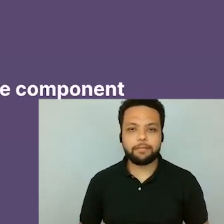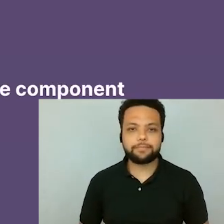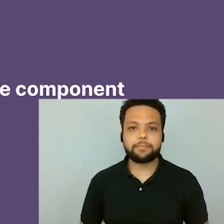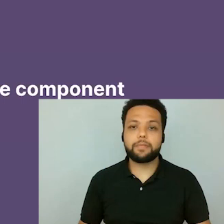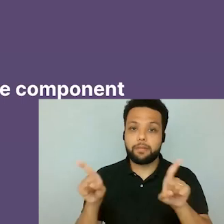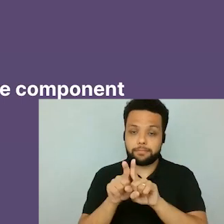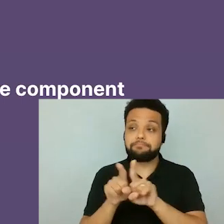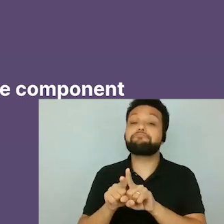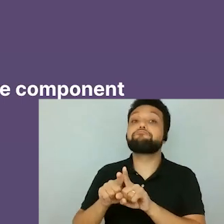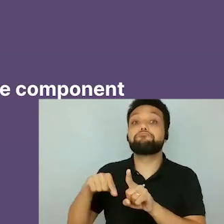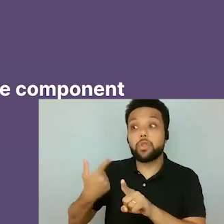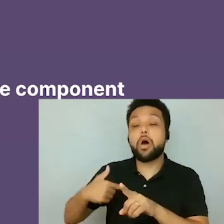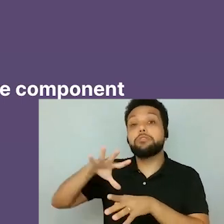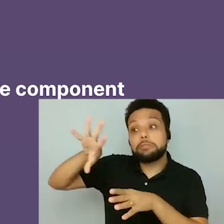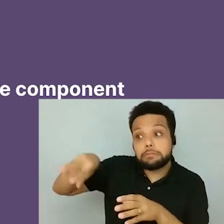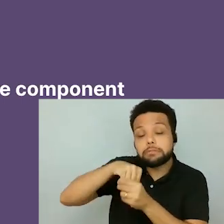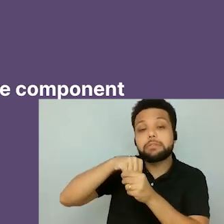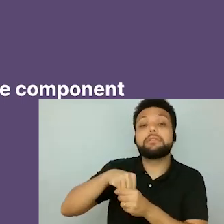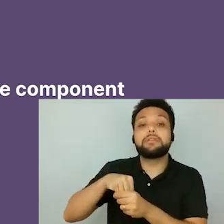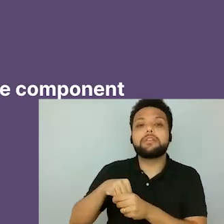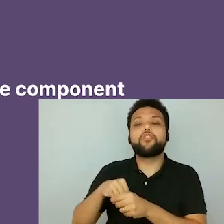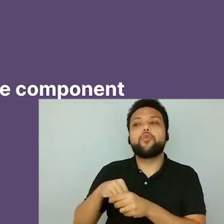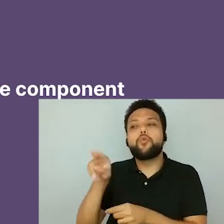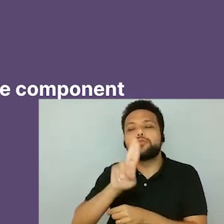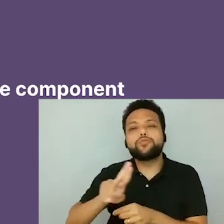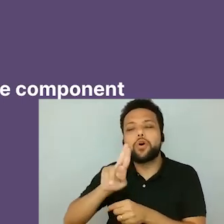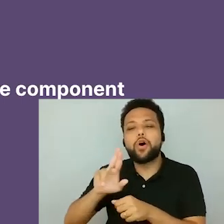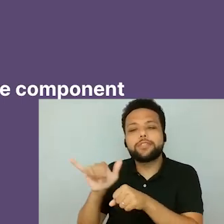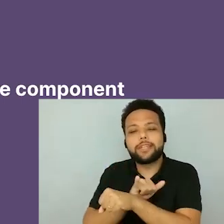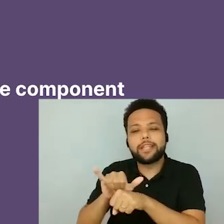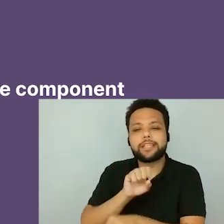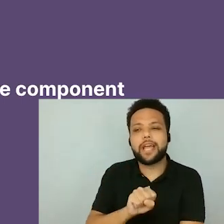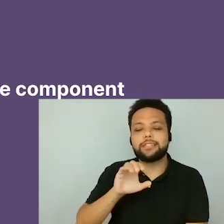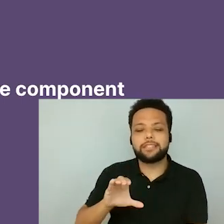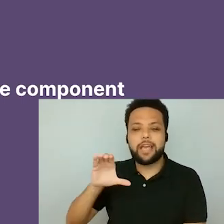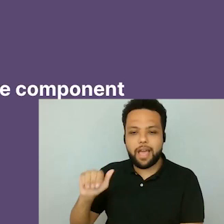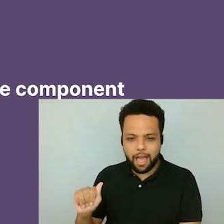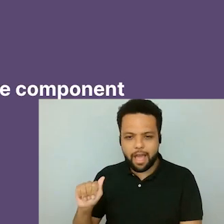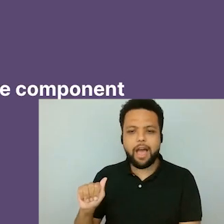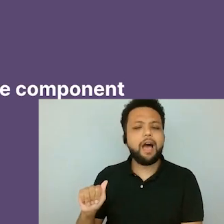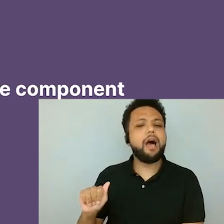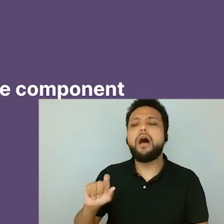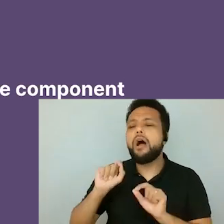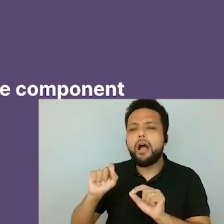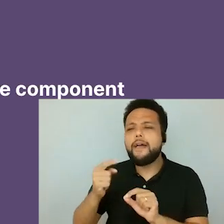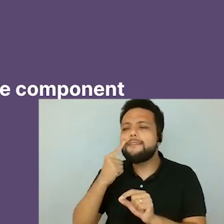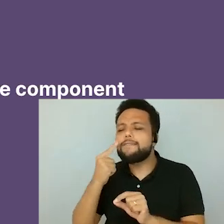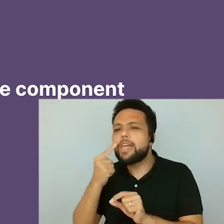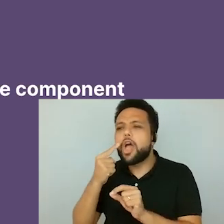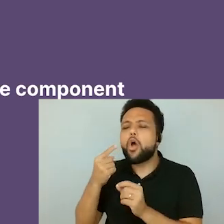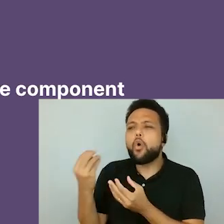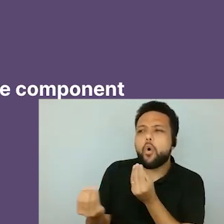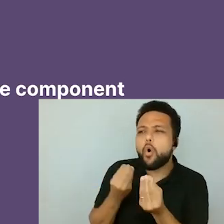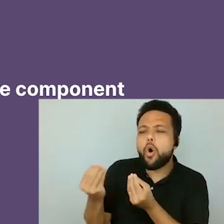Incorporamos também uma ferramenta de SCA, que faz a análise de dependências do projeto e busca por